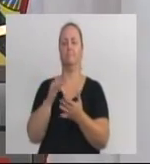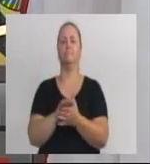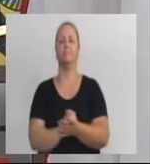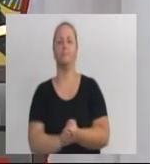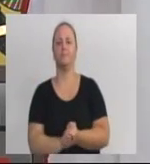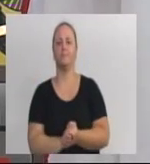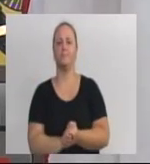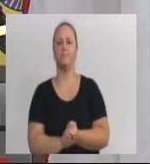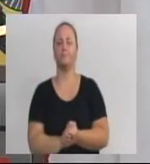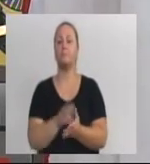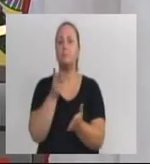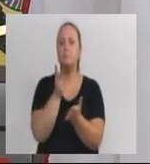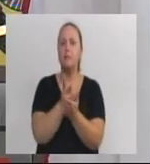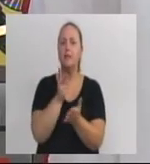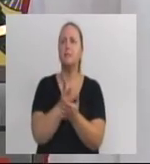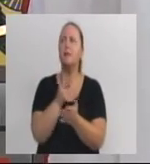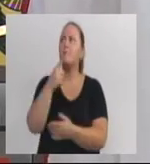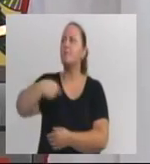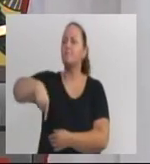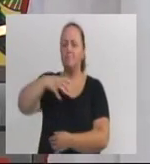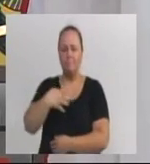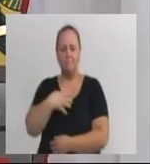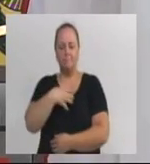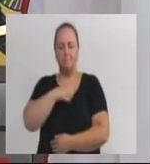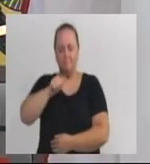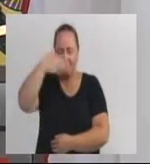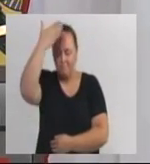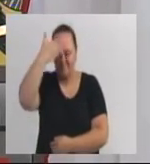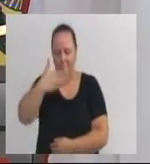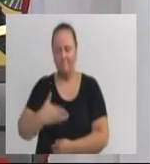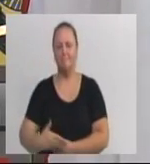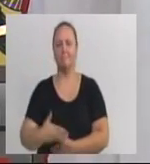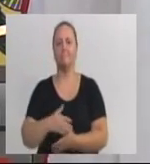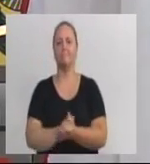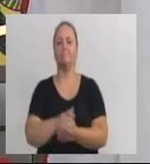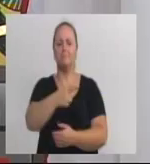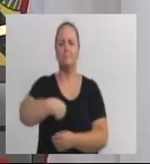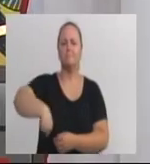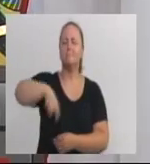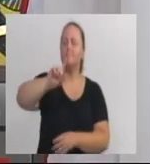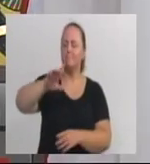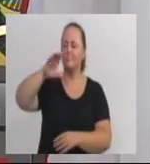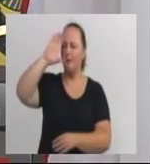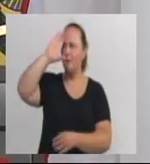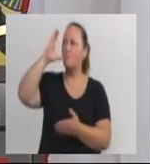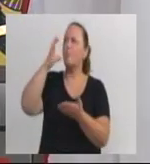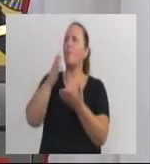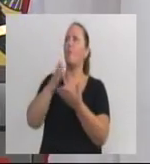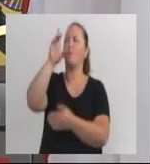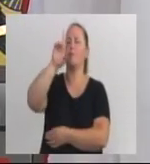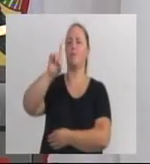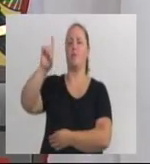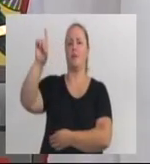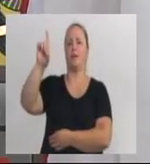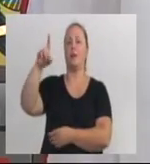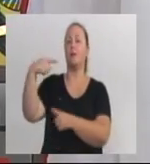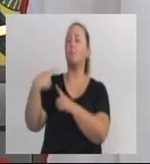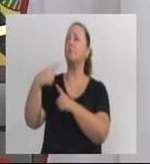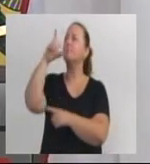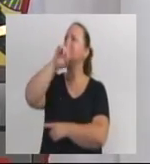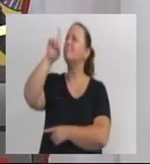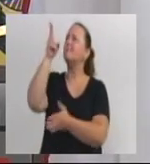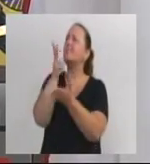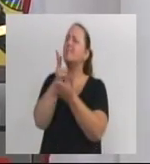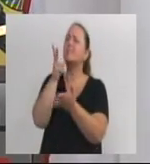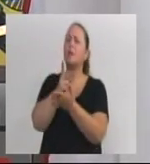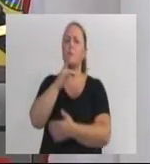enchestes com a tua presença. O rei confia no Senhor, e pela misericórdia do Altíssimo,